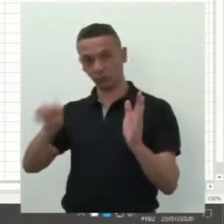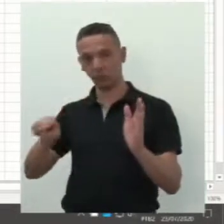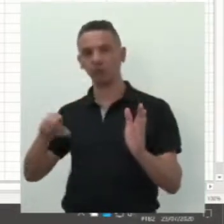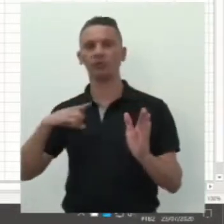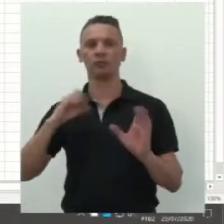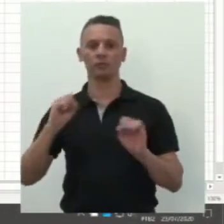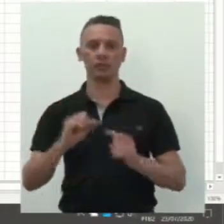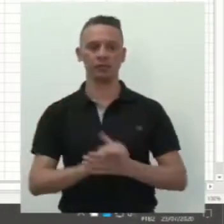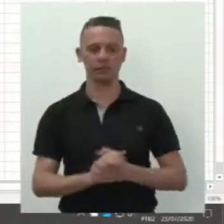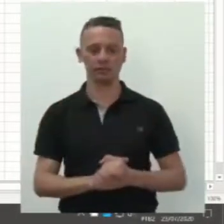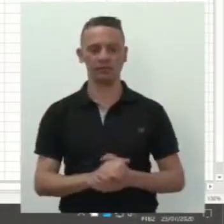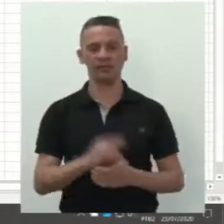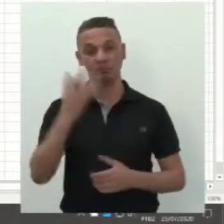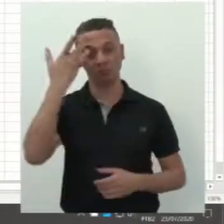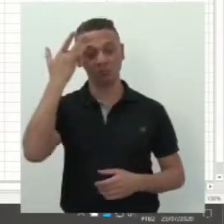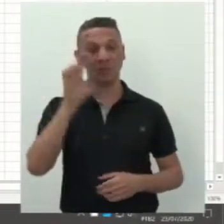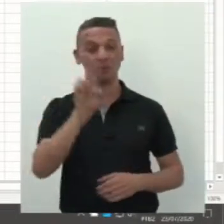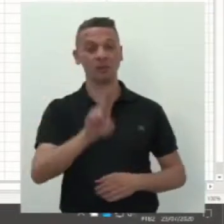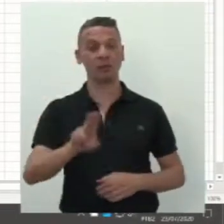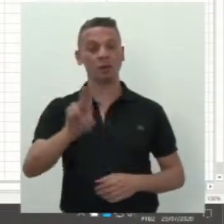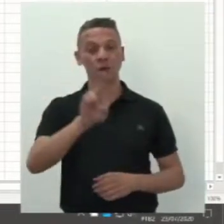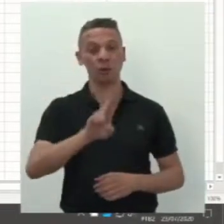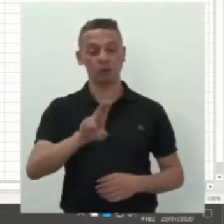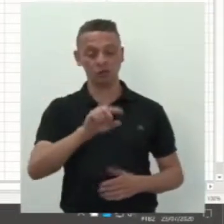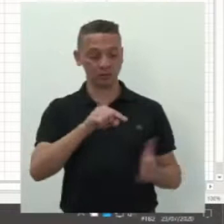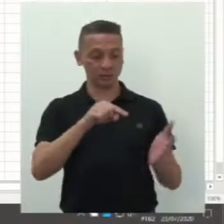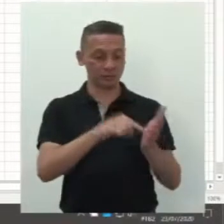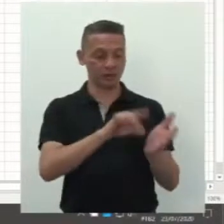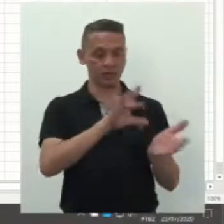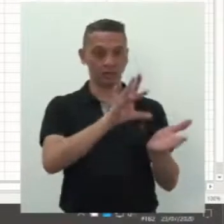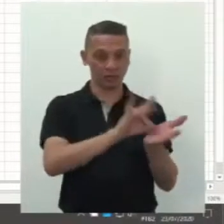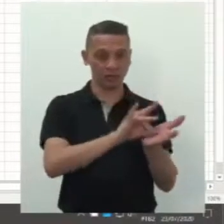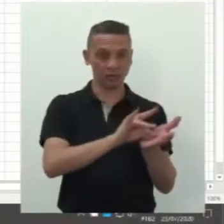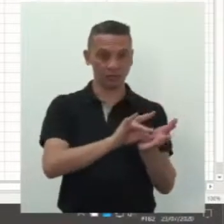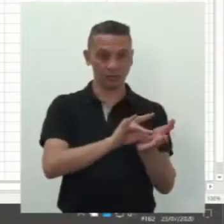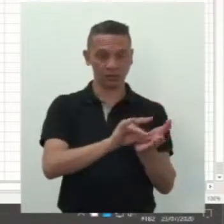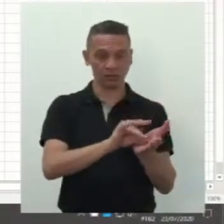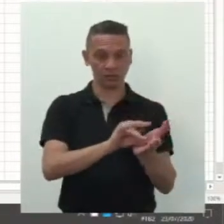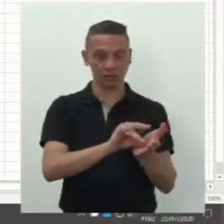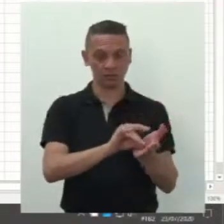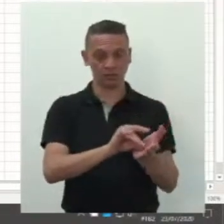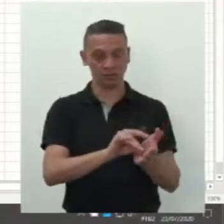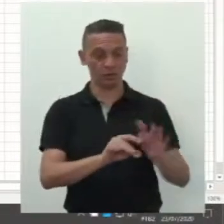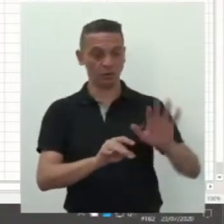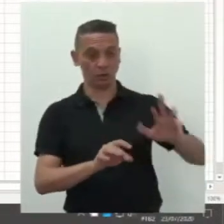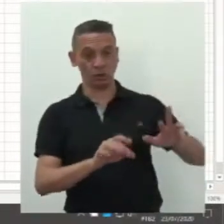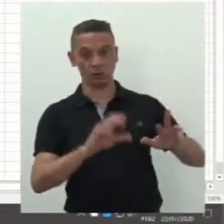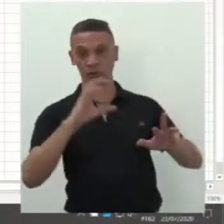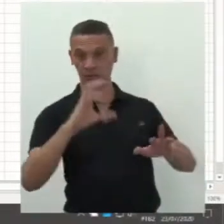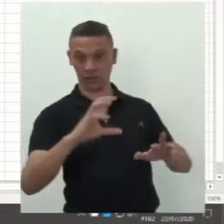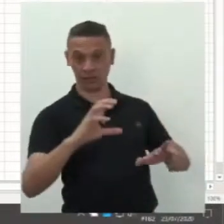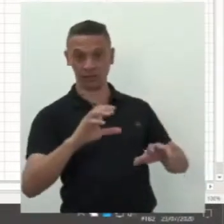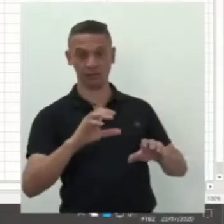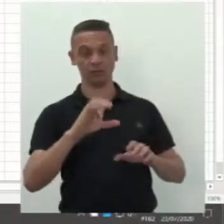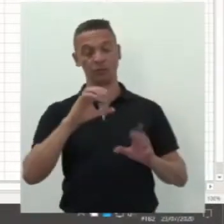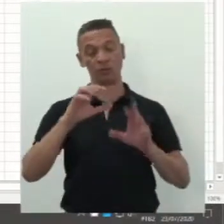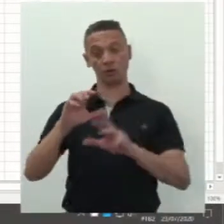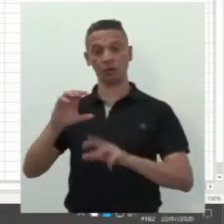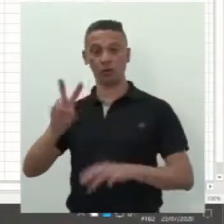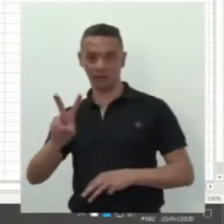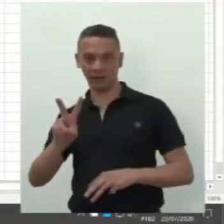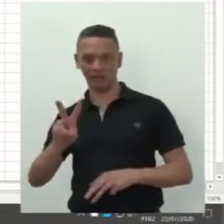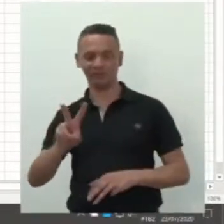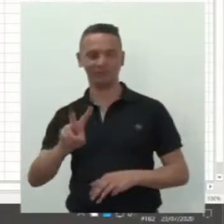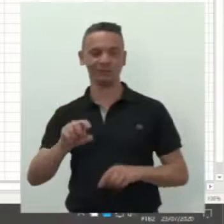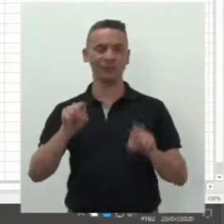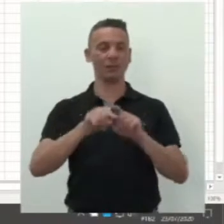não sei se vocês utilizam esse atalho, mas geralmente copiar e colar. Copiar, Ctrl C, colar, Ctrl V. Posso